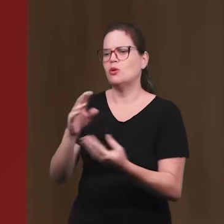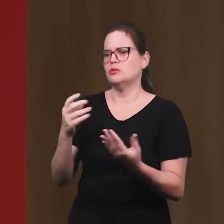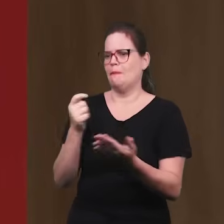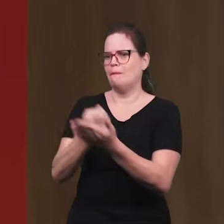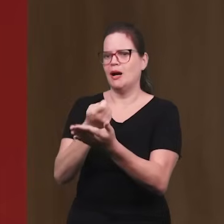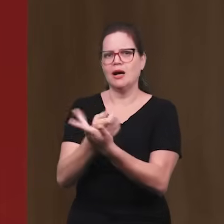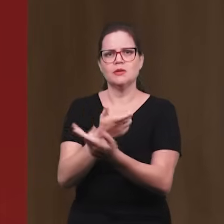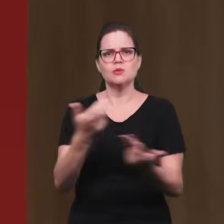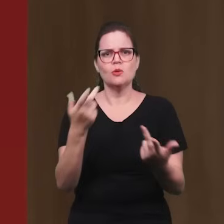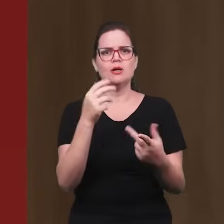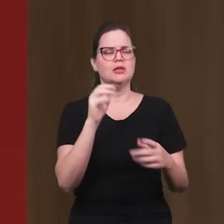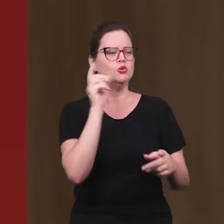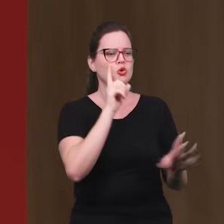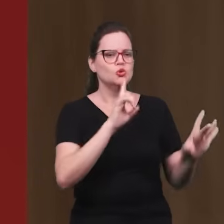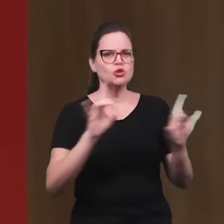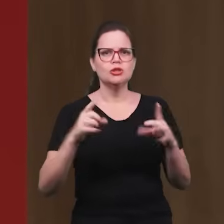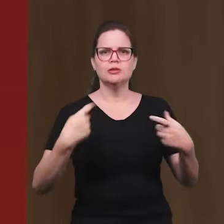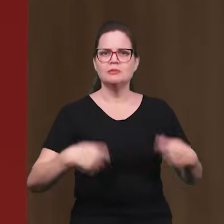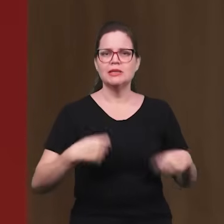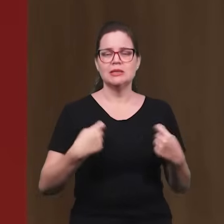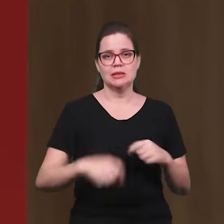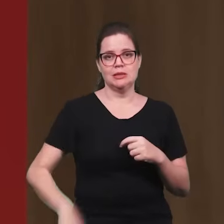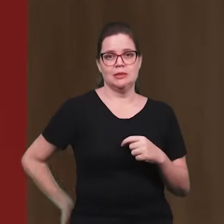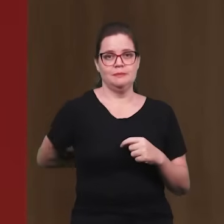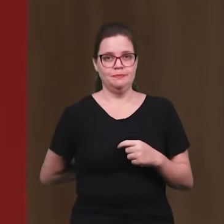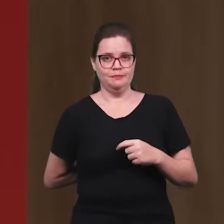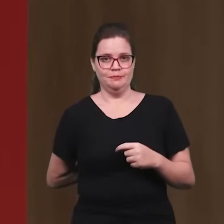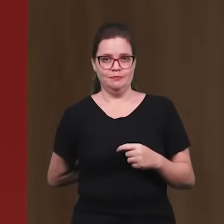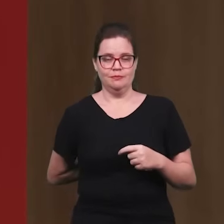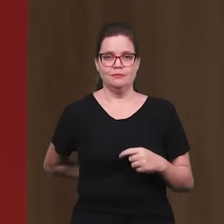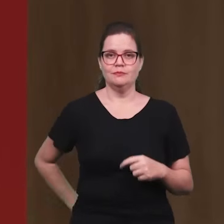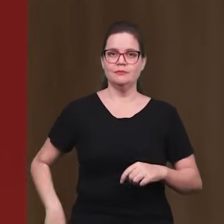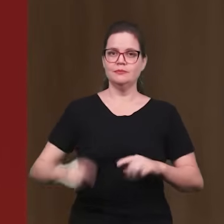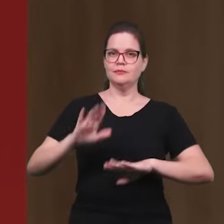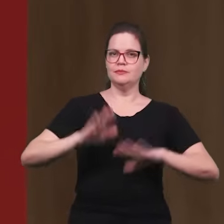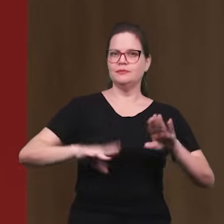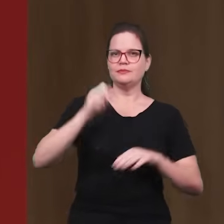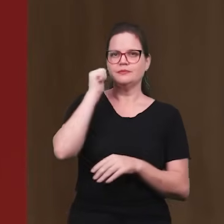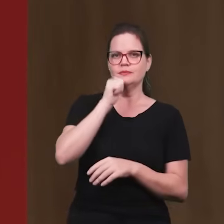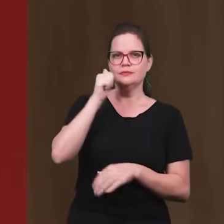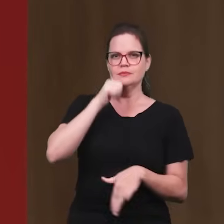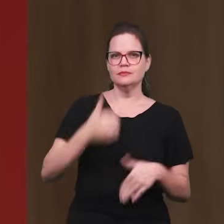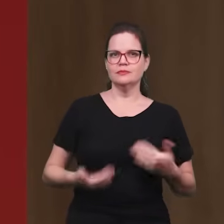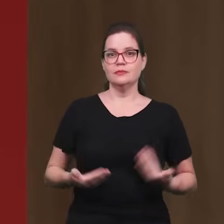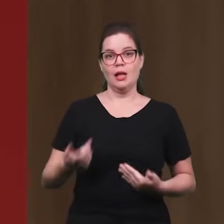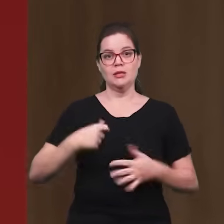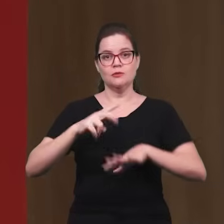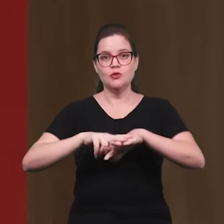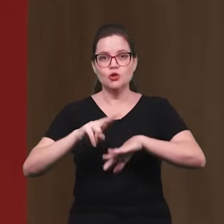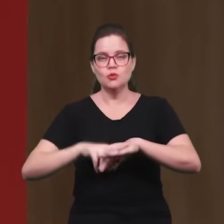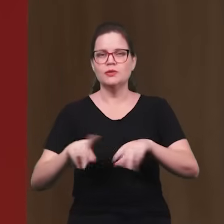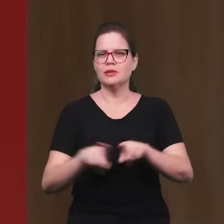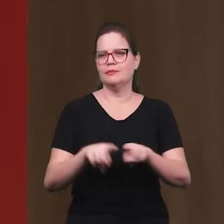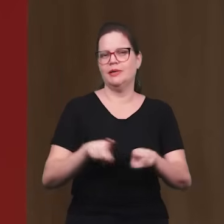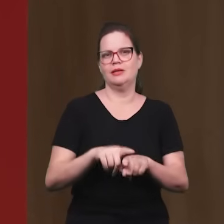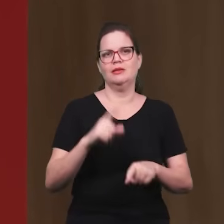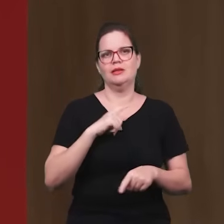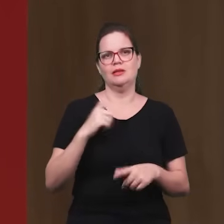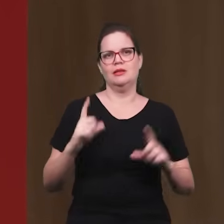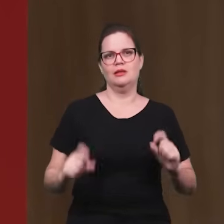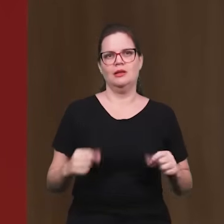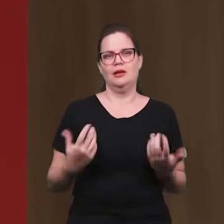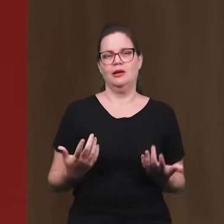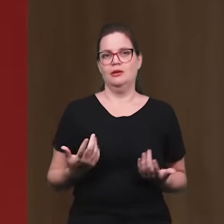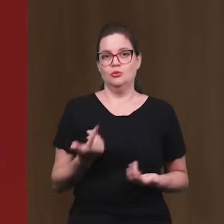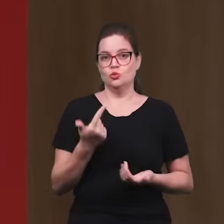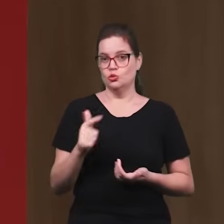ajudar na provisão do dia a dia e às vezes aquelas irmãs, aquelas senhoras até às vezes que são viúvas, que né,